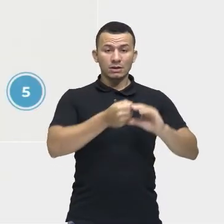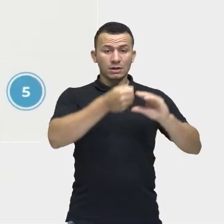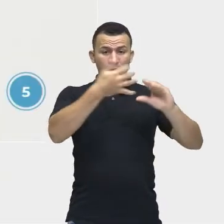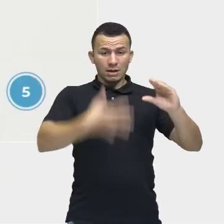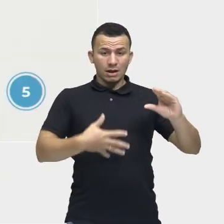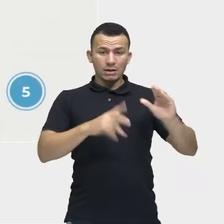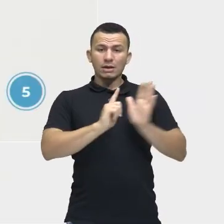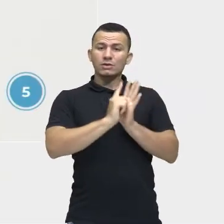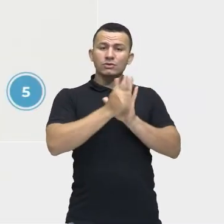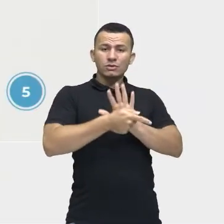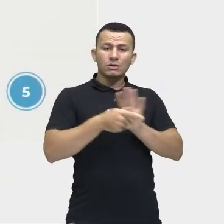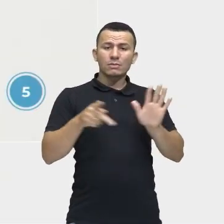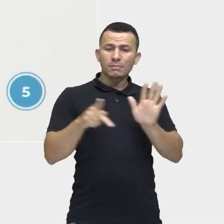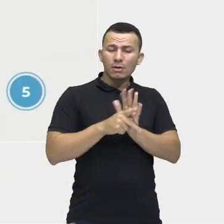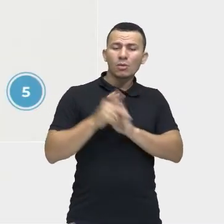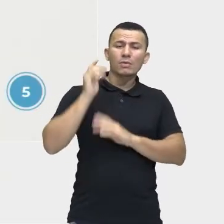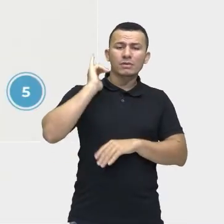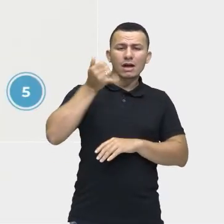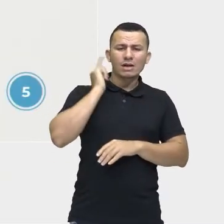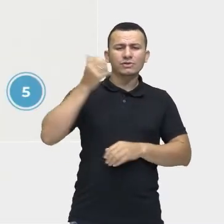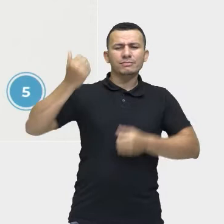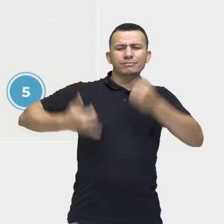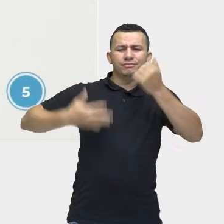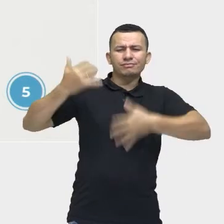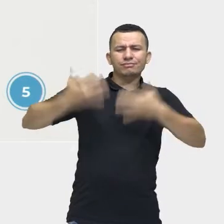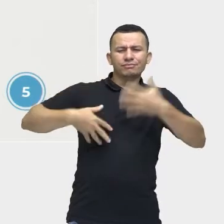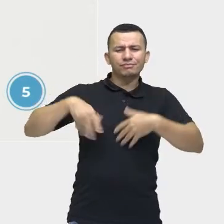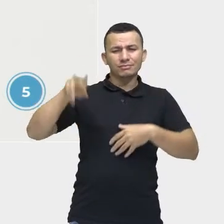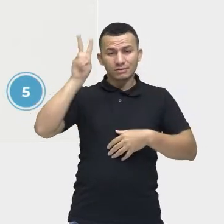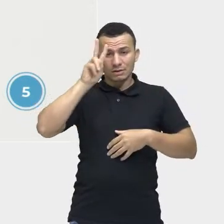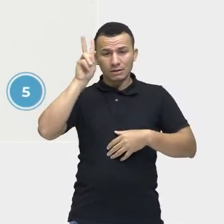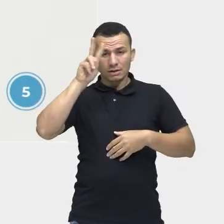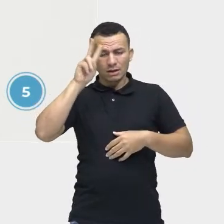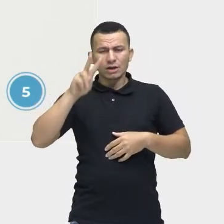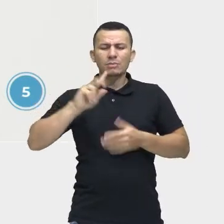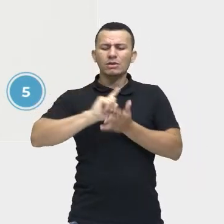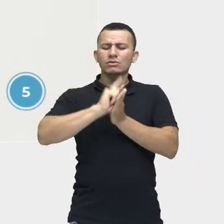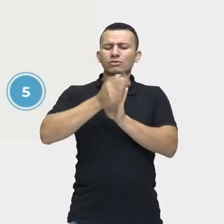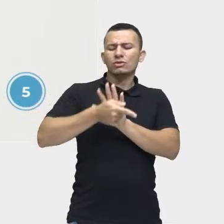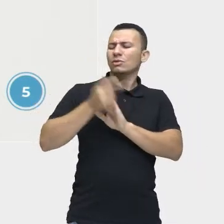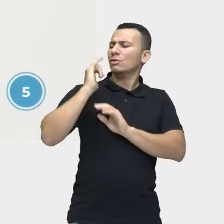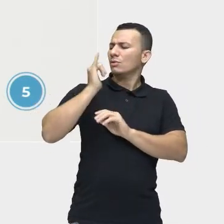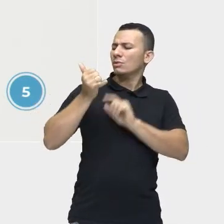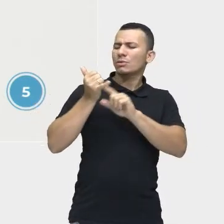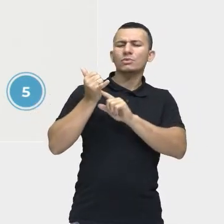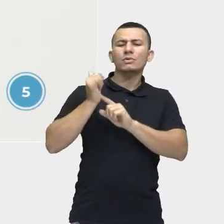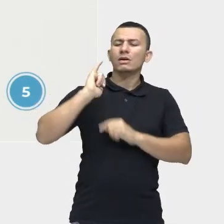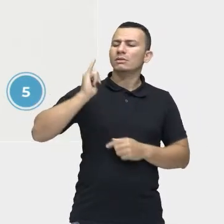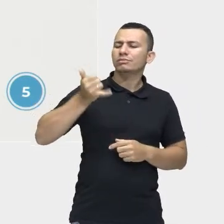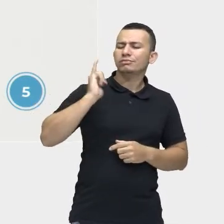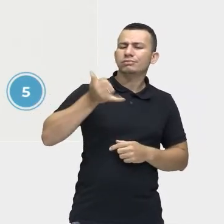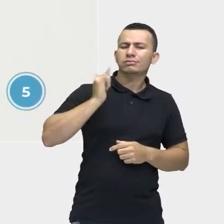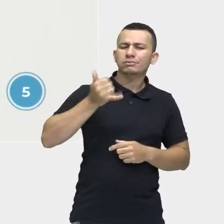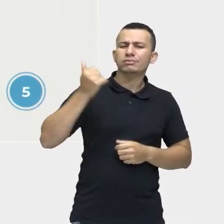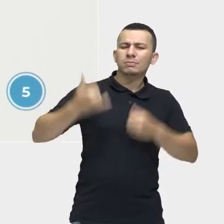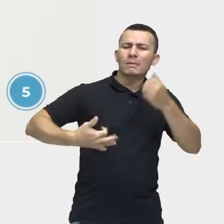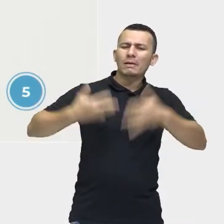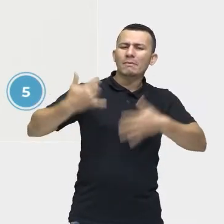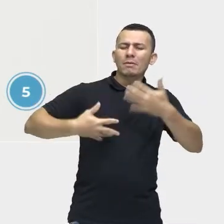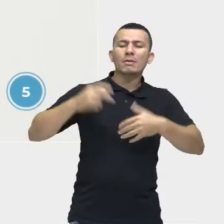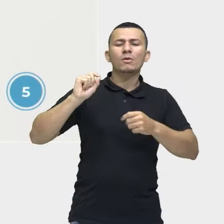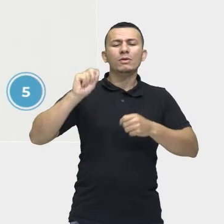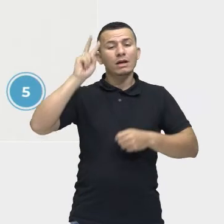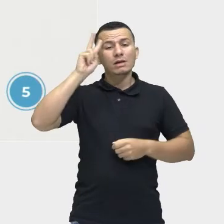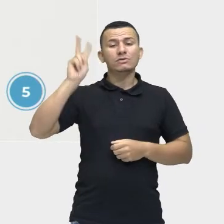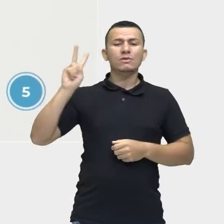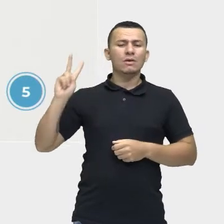do gênero narrativo. Você aprendeu que a narrativa é um gênero textual que conta, que expõe uma